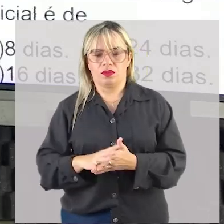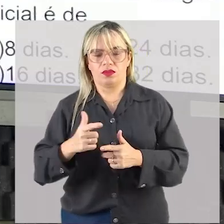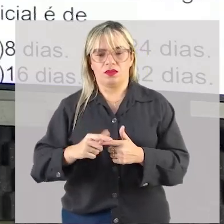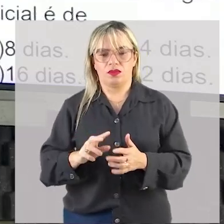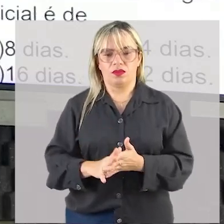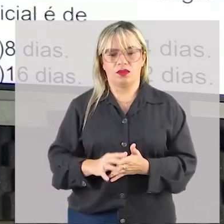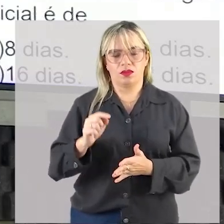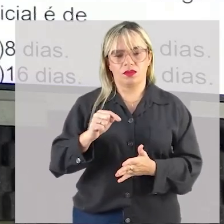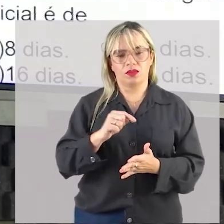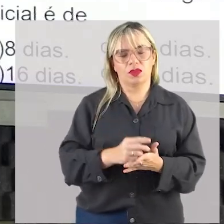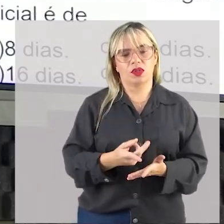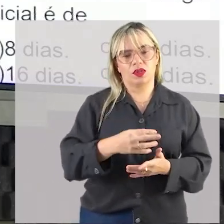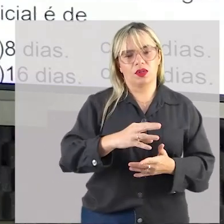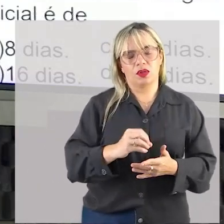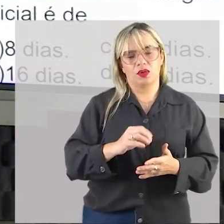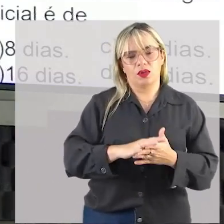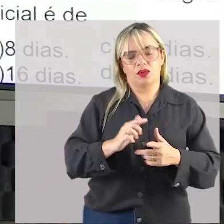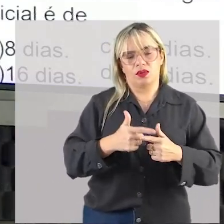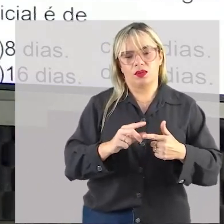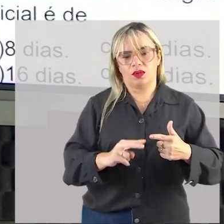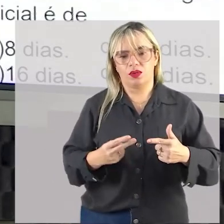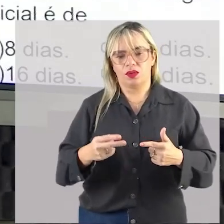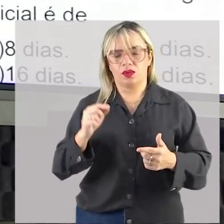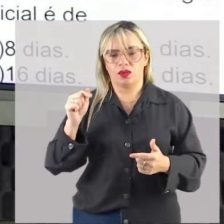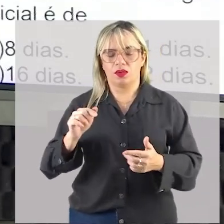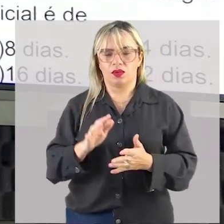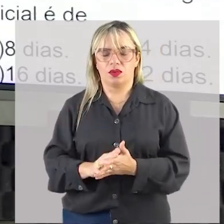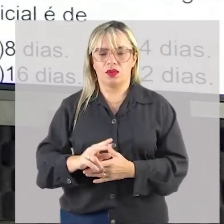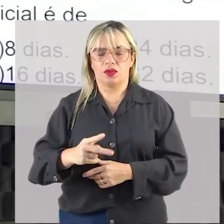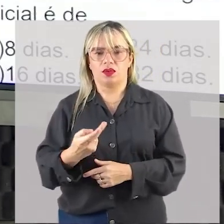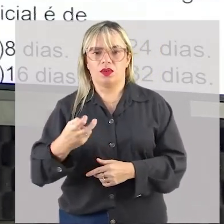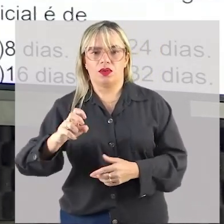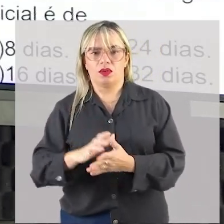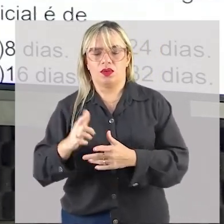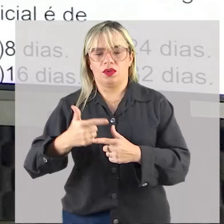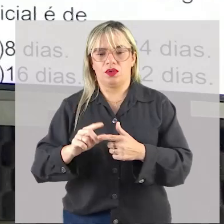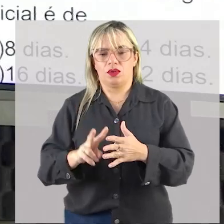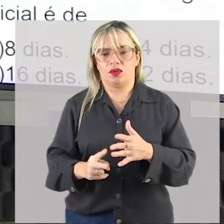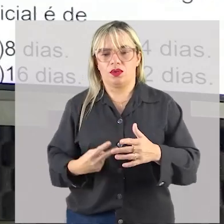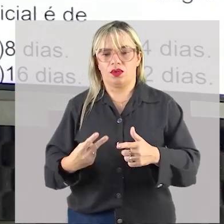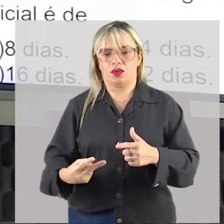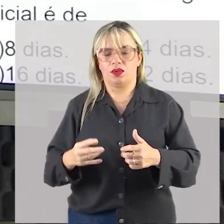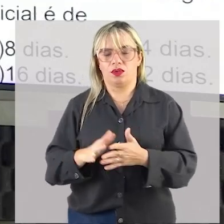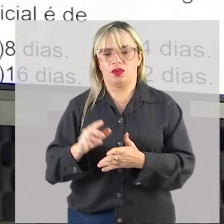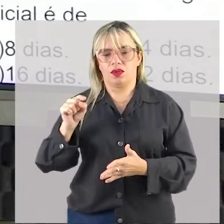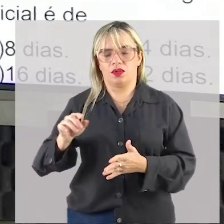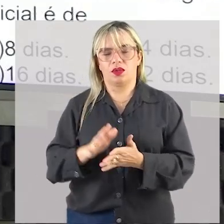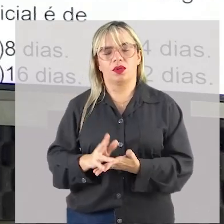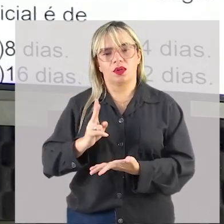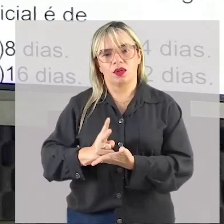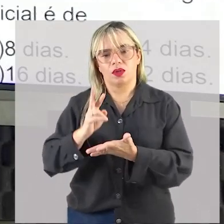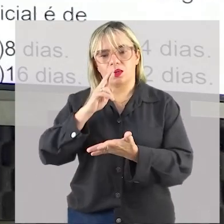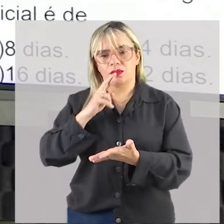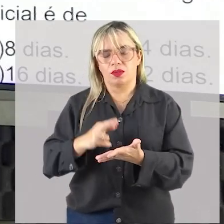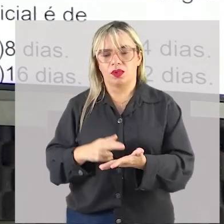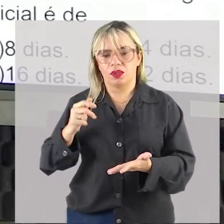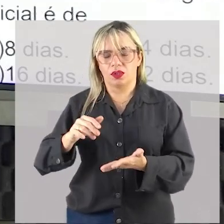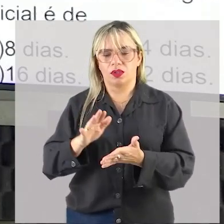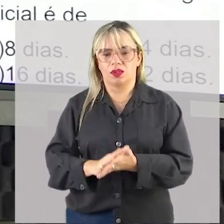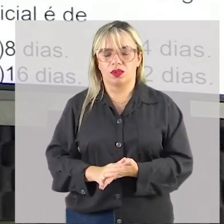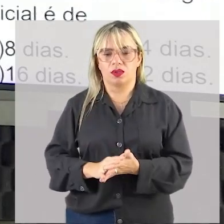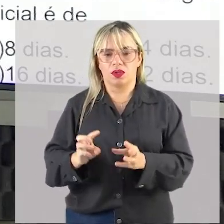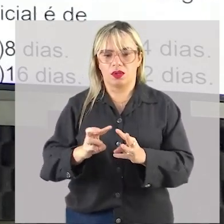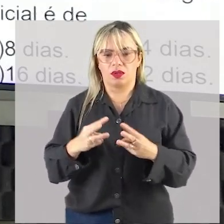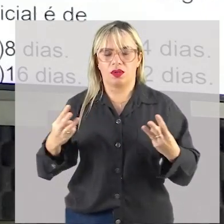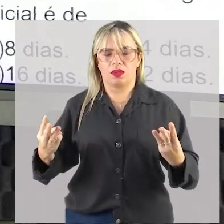12,5? 25 por 2. Ou seja, a sua massa final sempre é a sua massa inicial dividida